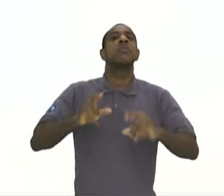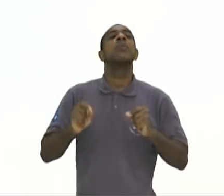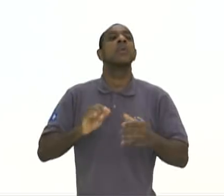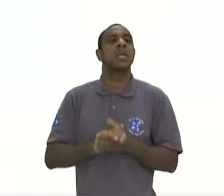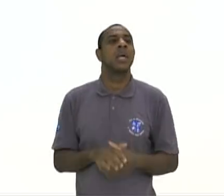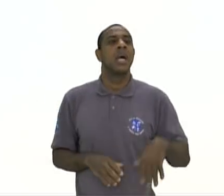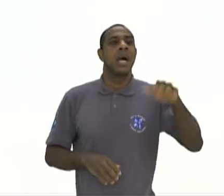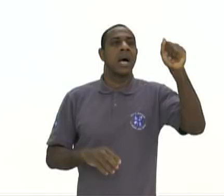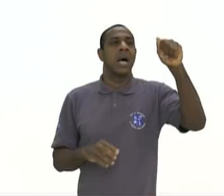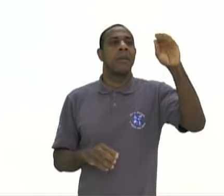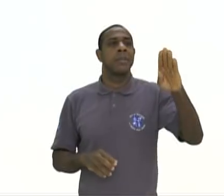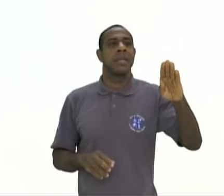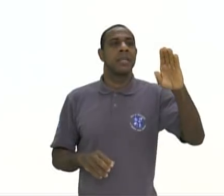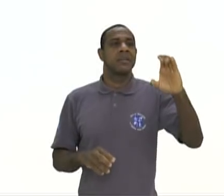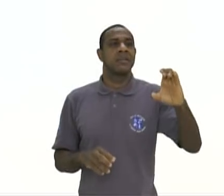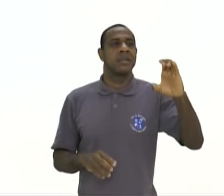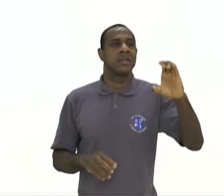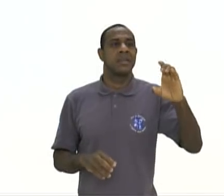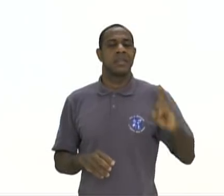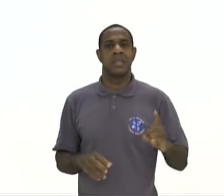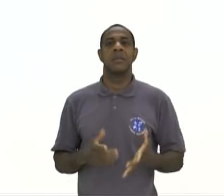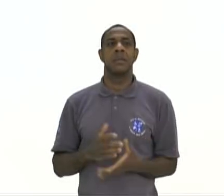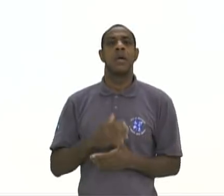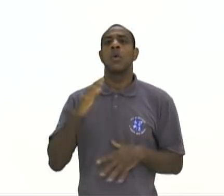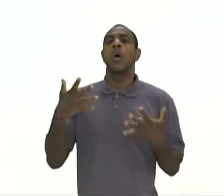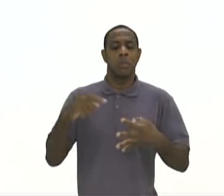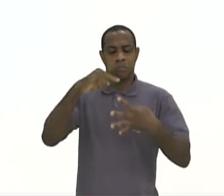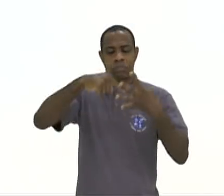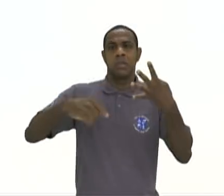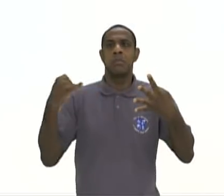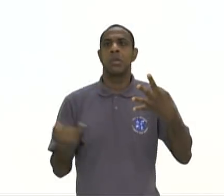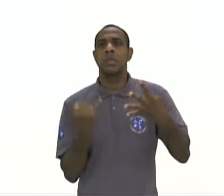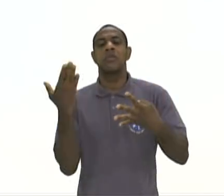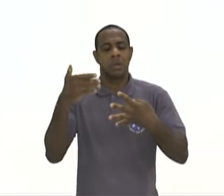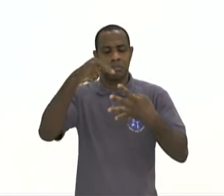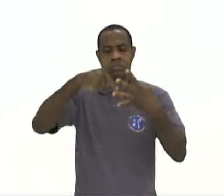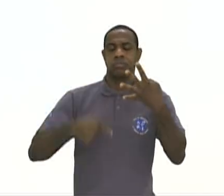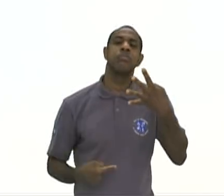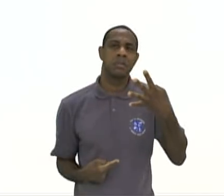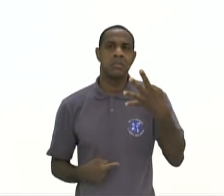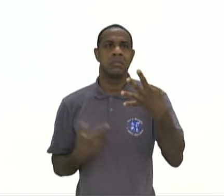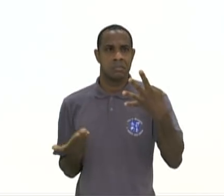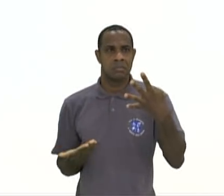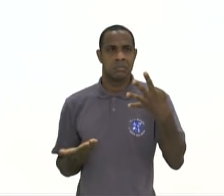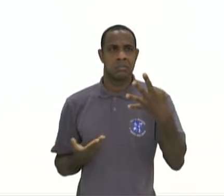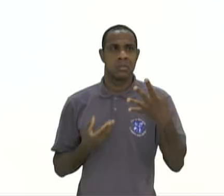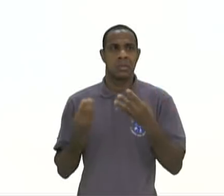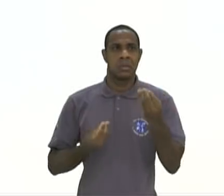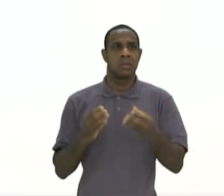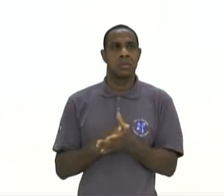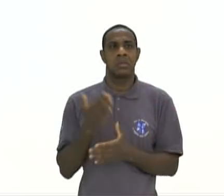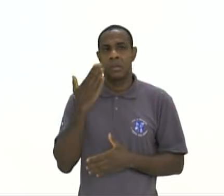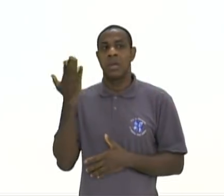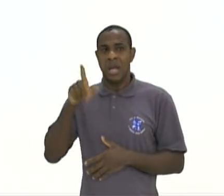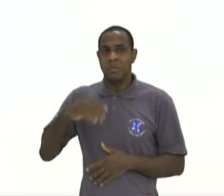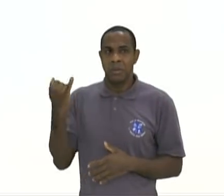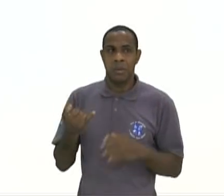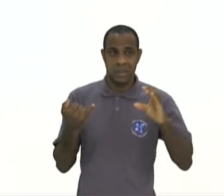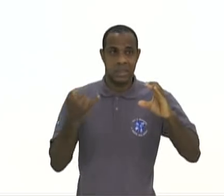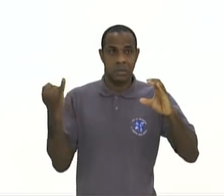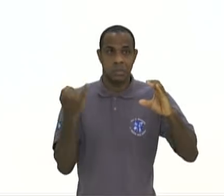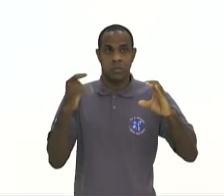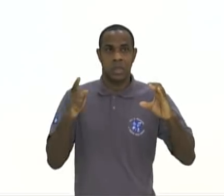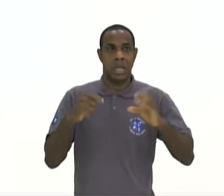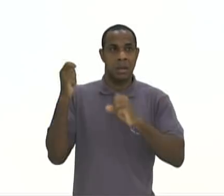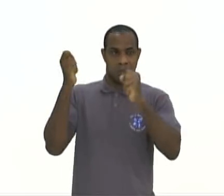C, o importante é esculpir o corpo, mas sim resgatar a sua forma. Perdão, o importante não é esculpir